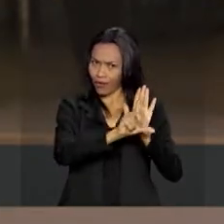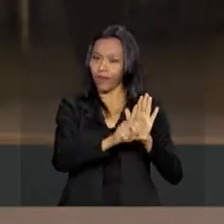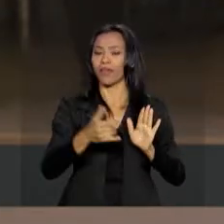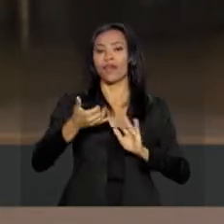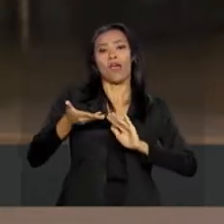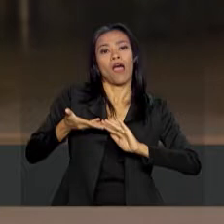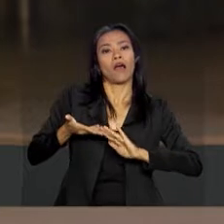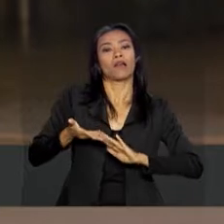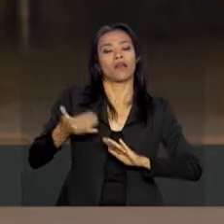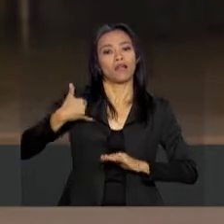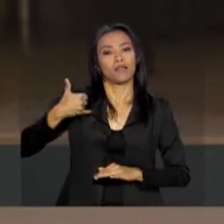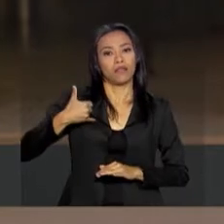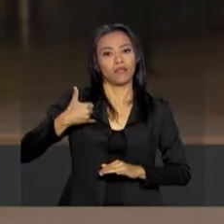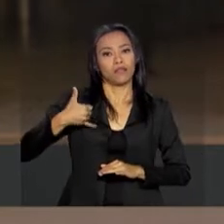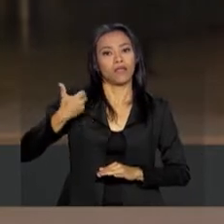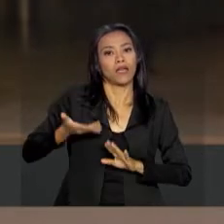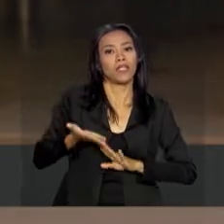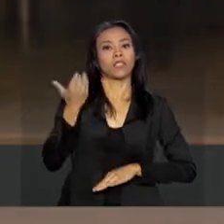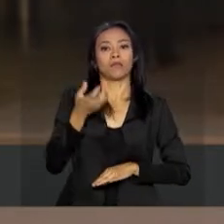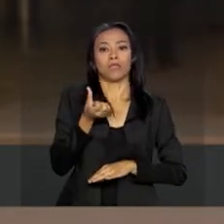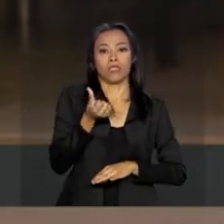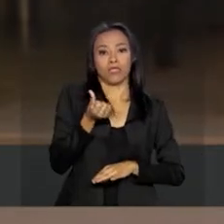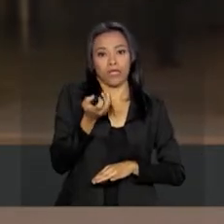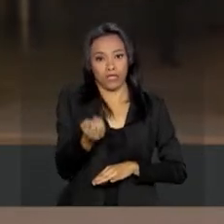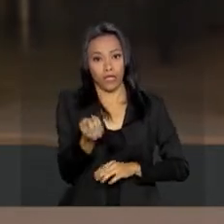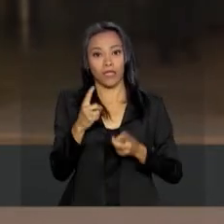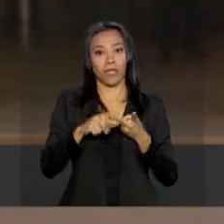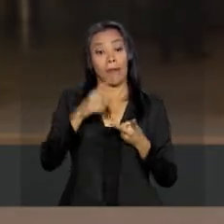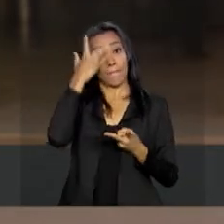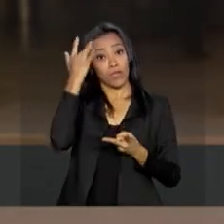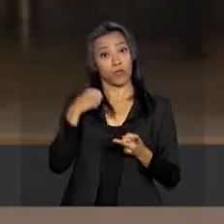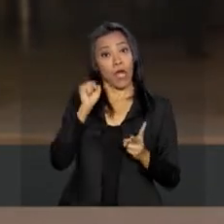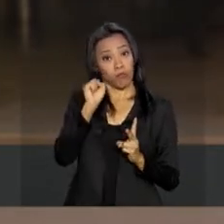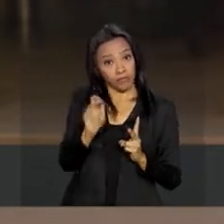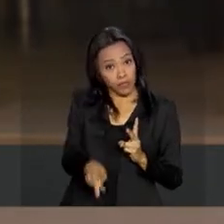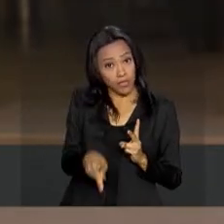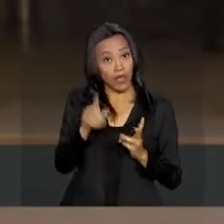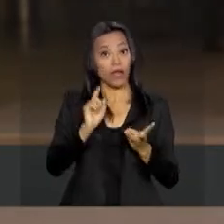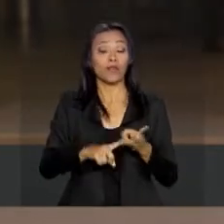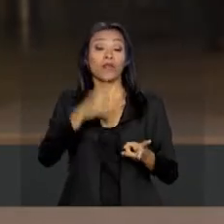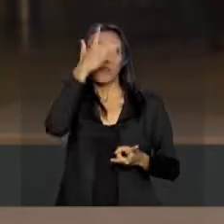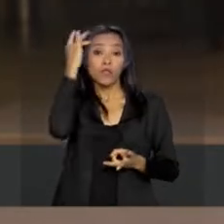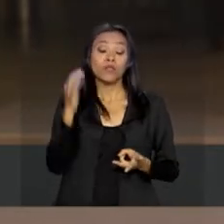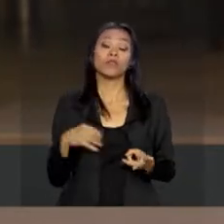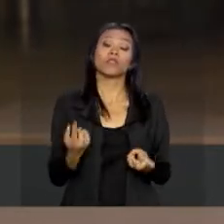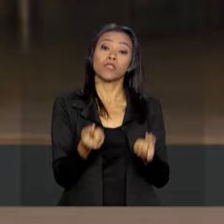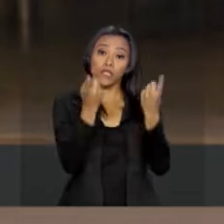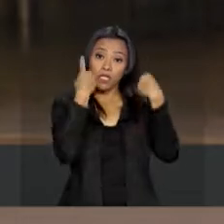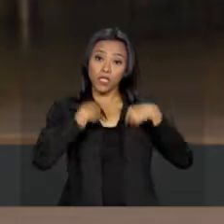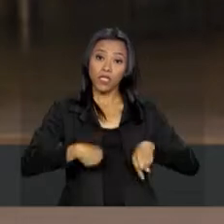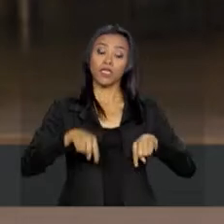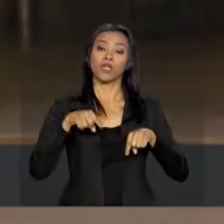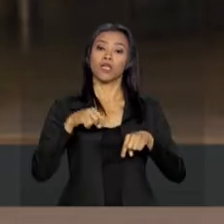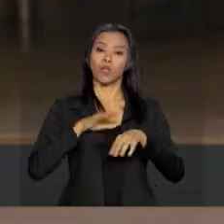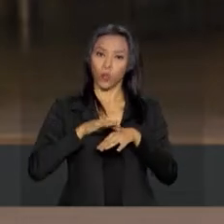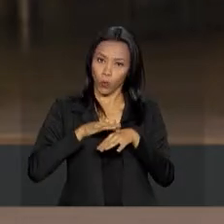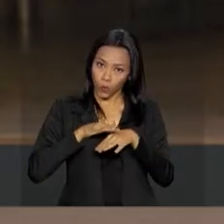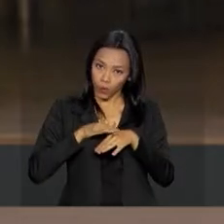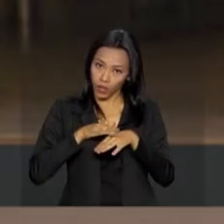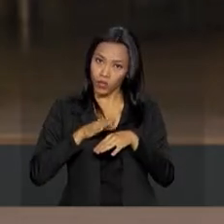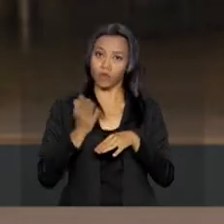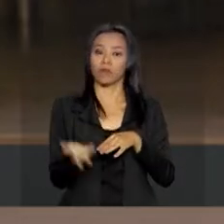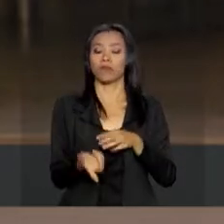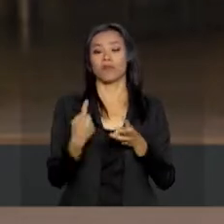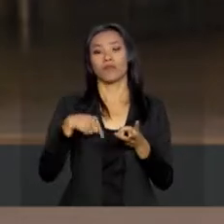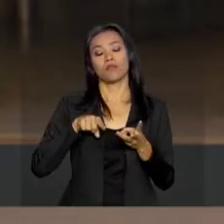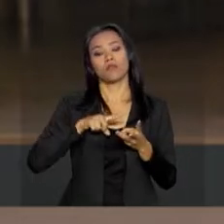maiores de 60 anos aposentados aquelas que estão em situação de invalidez ou com doenças doenças graves ou